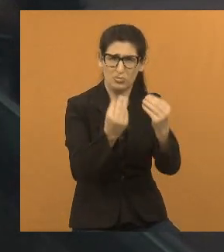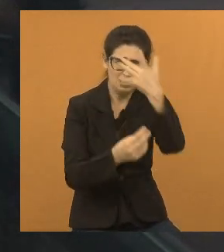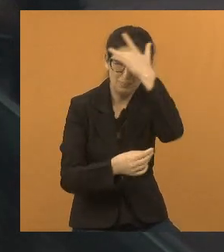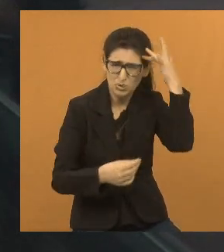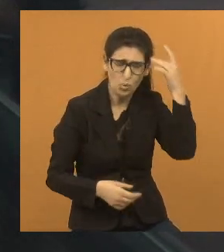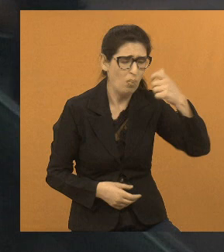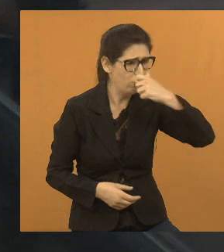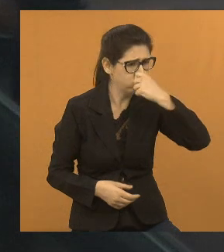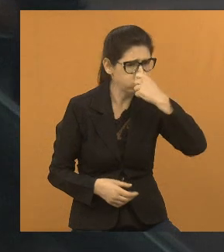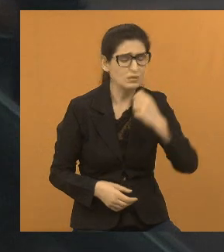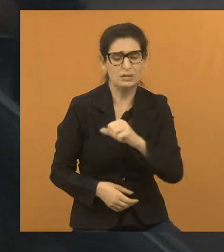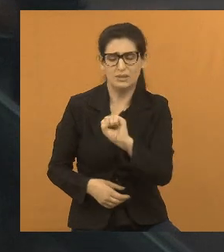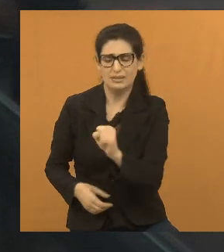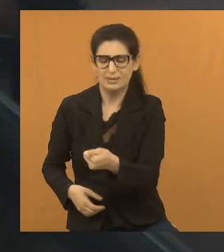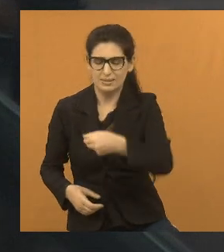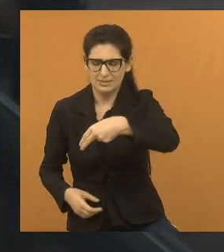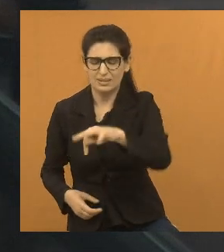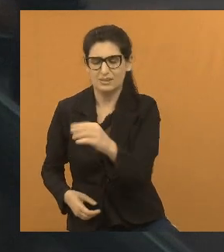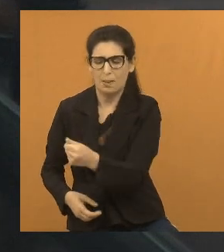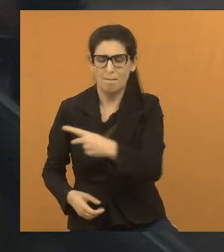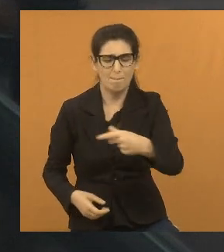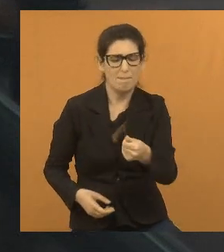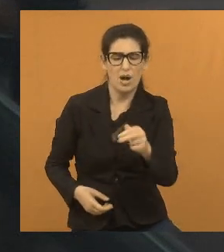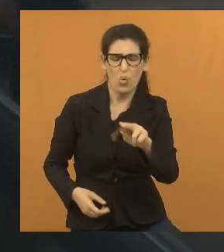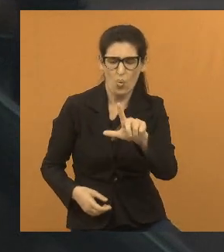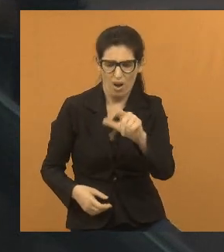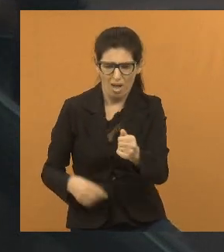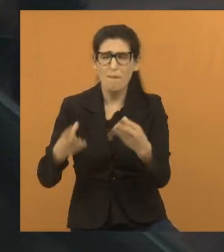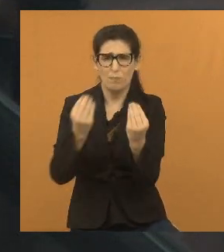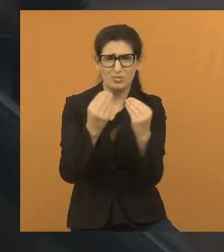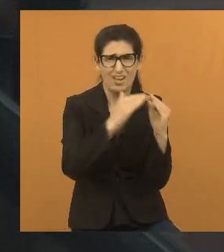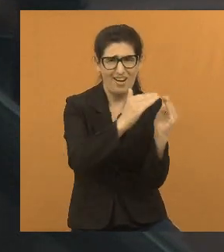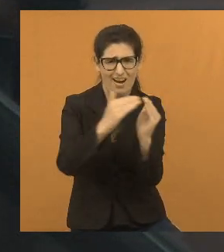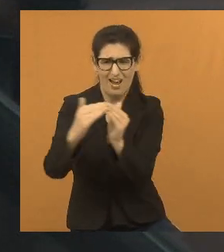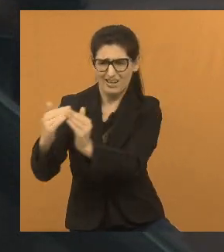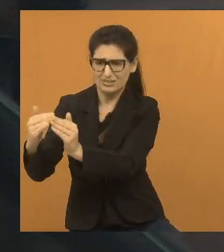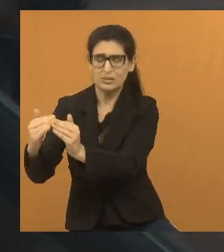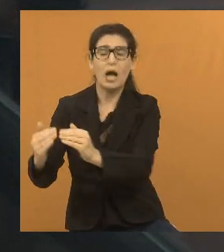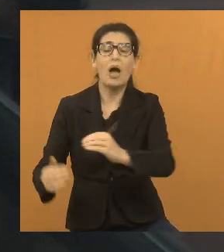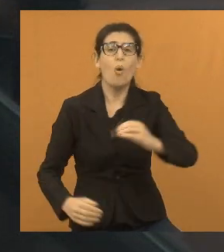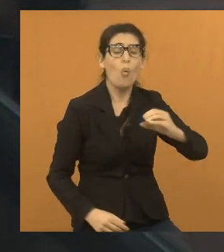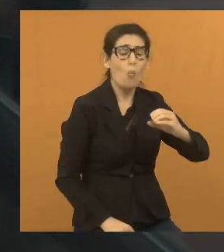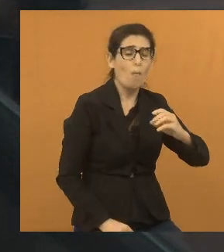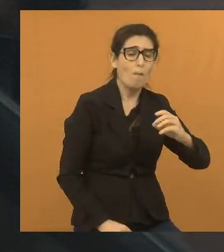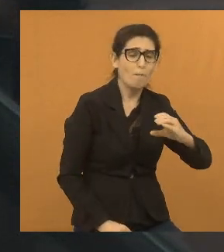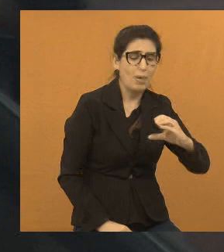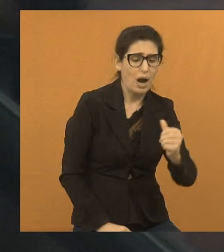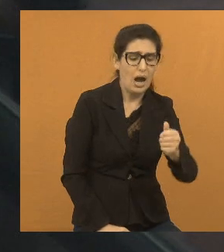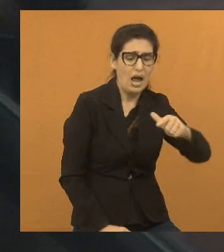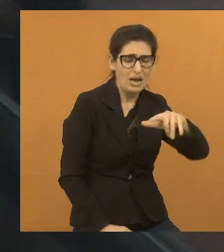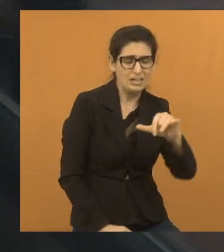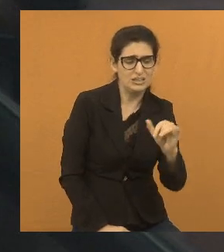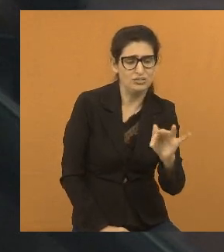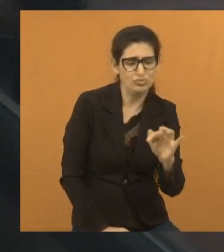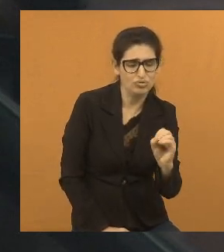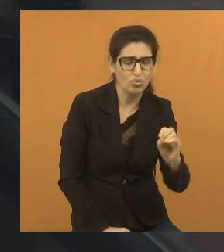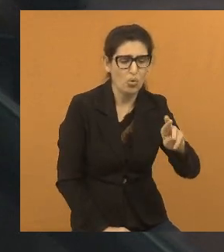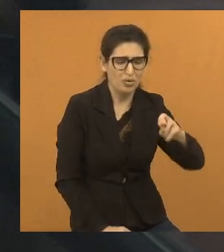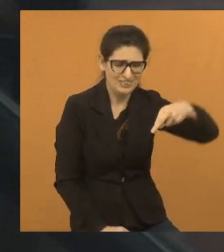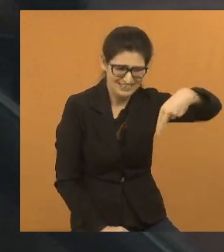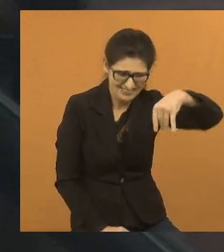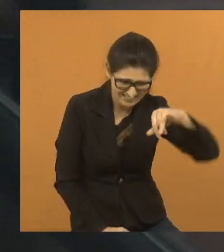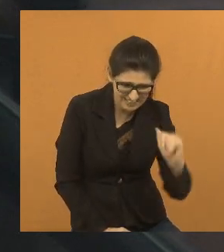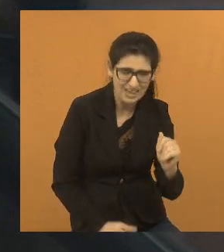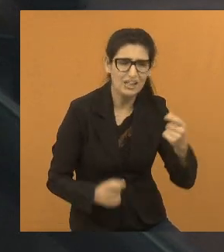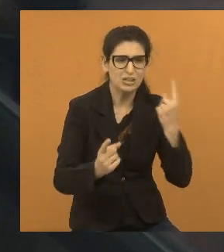Santa Paula e o Rio Comprido. O Parque Califórnia também a Geraldo Scavone, ela cruza também o